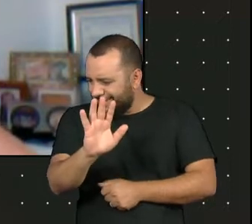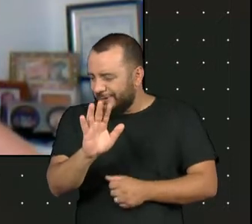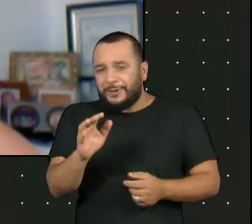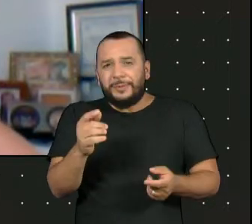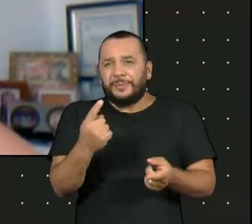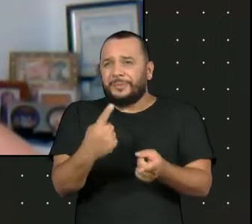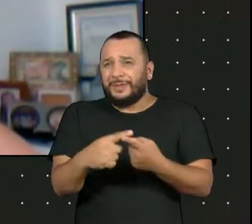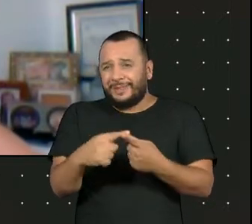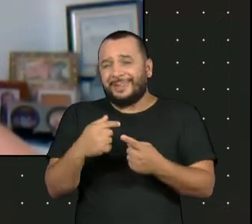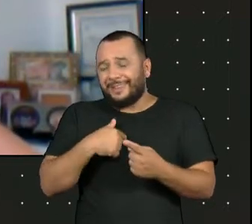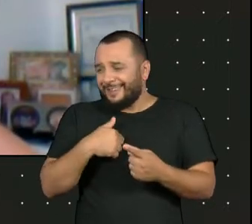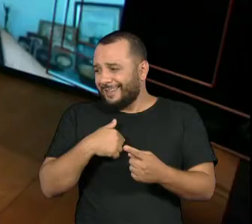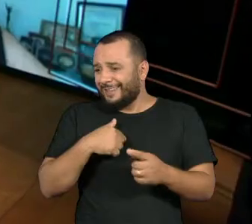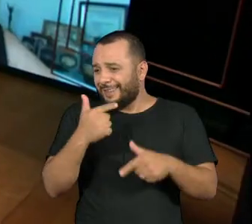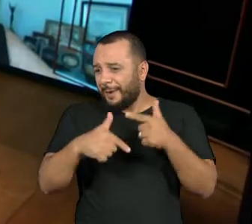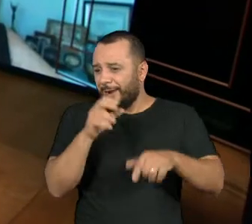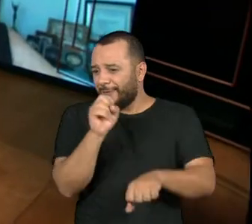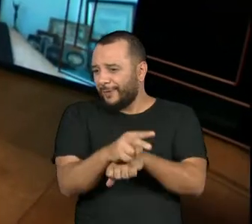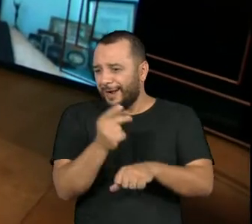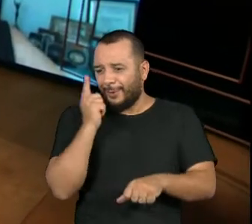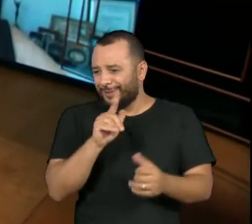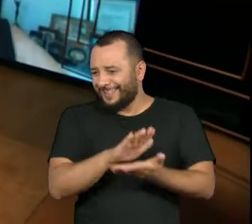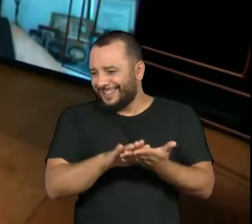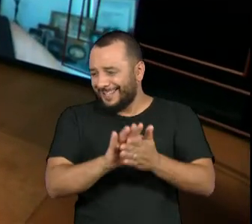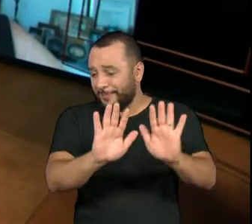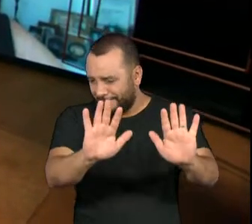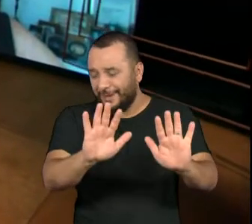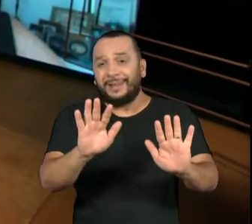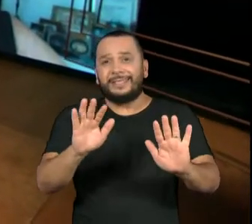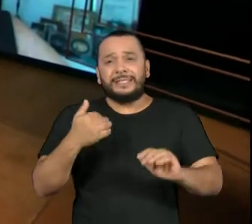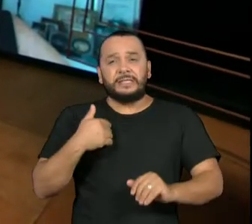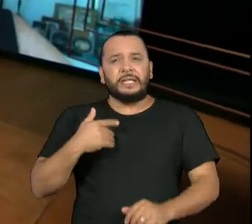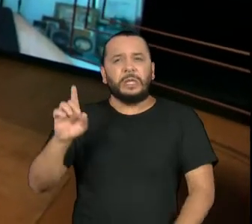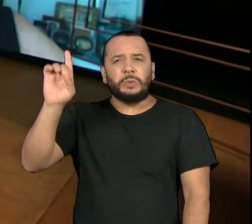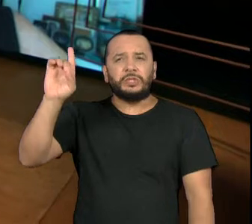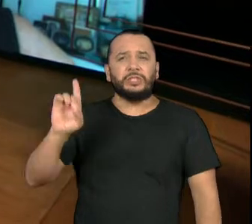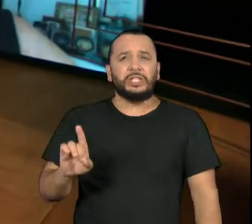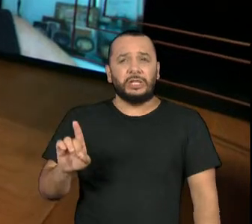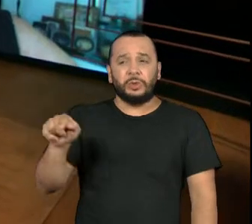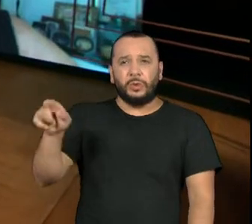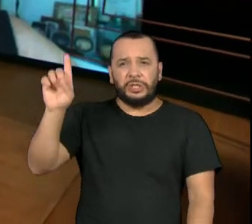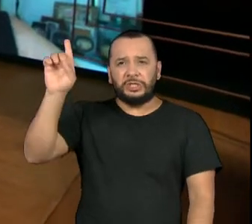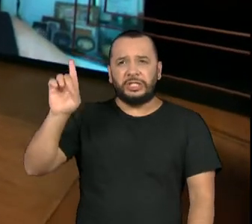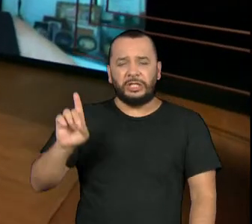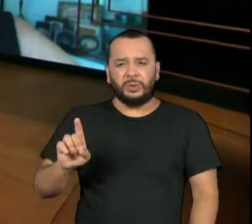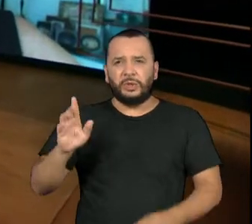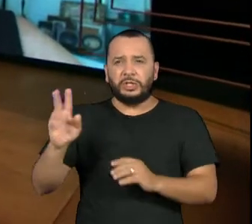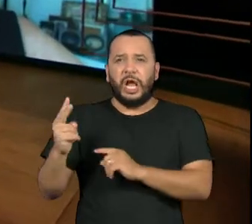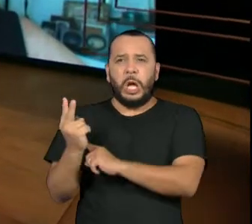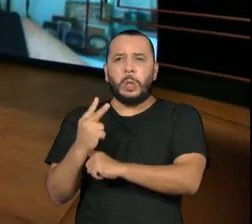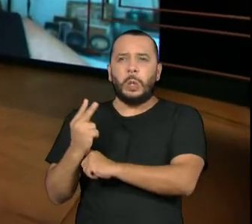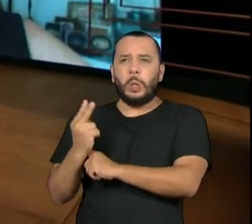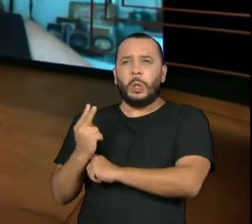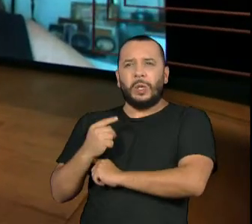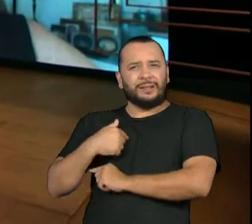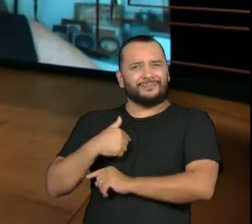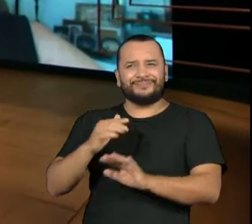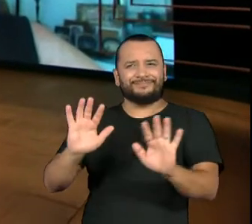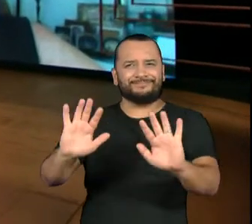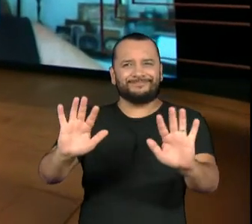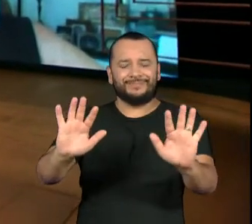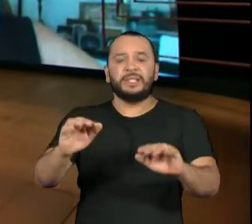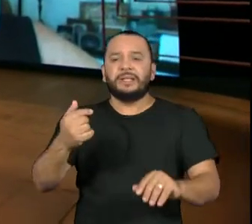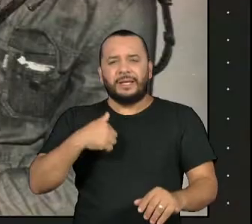empregos, mas eu nunca sou dirigido de forma absoluta, não. Eu sou, sei lá, eu tenho